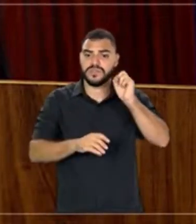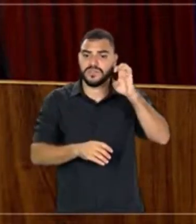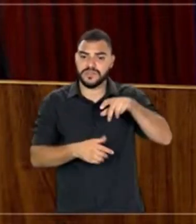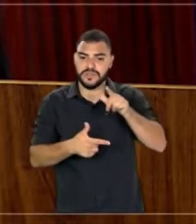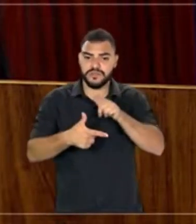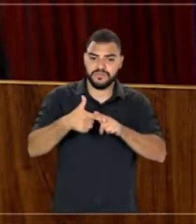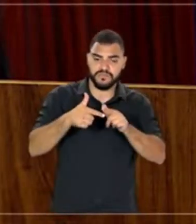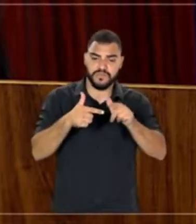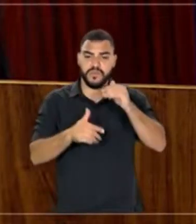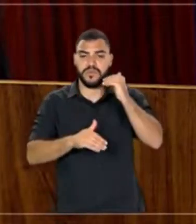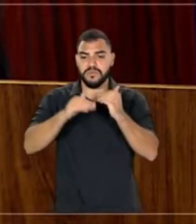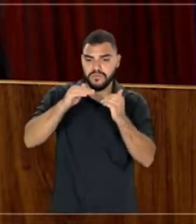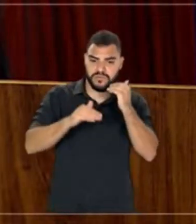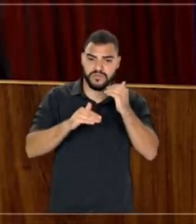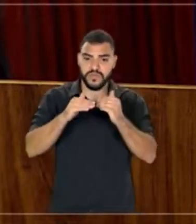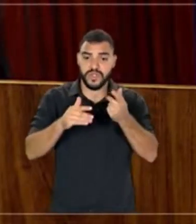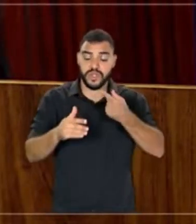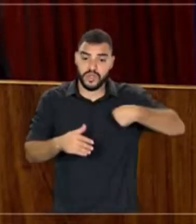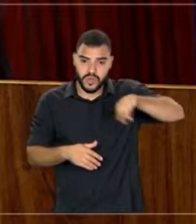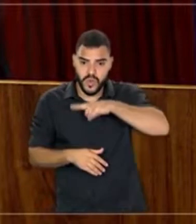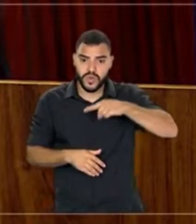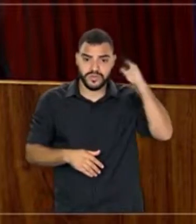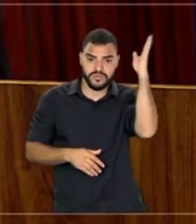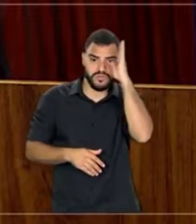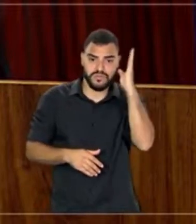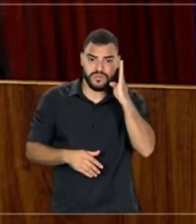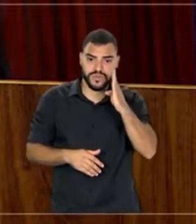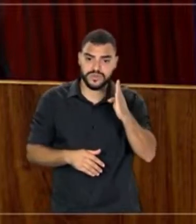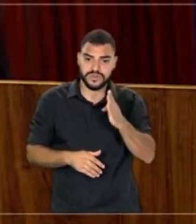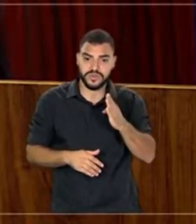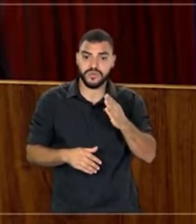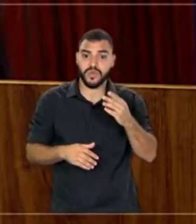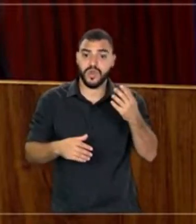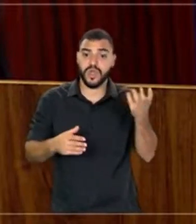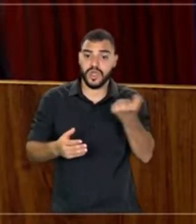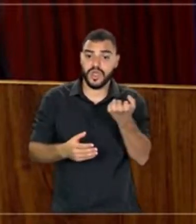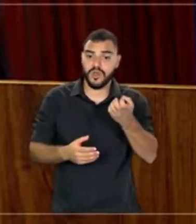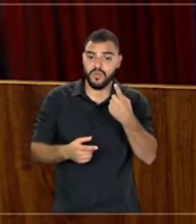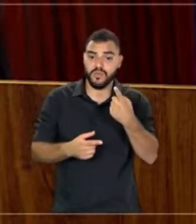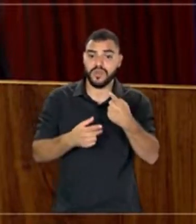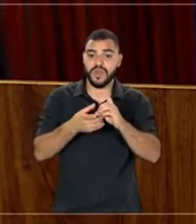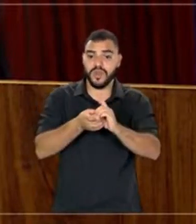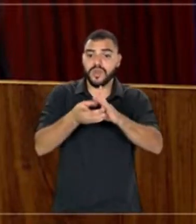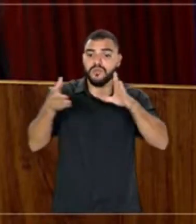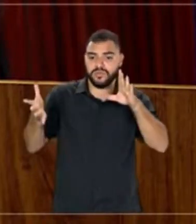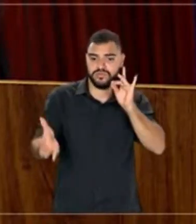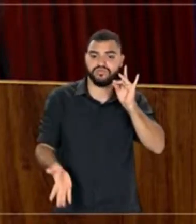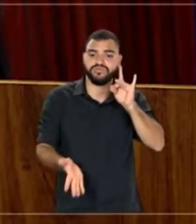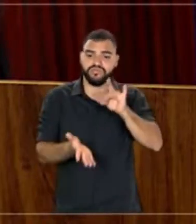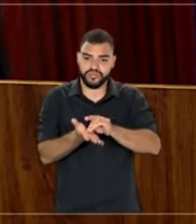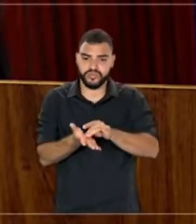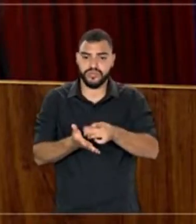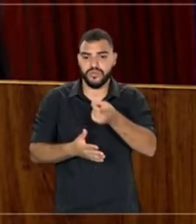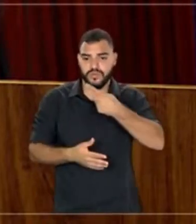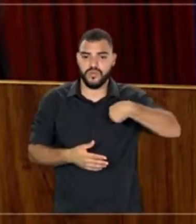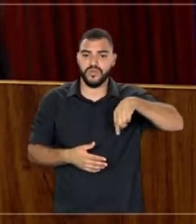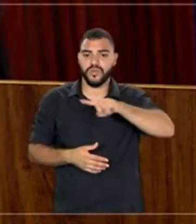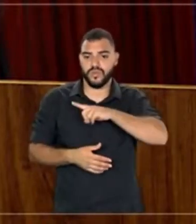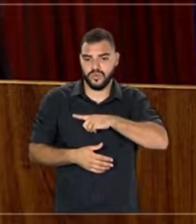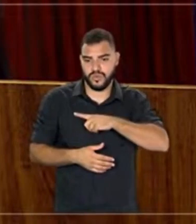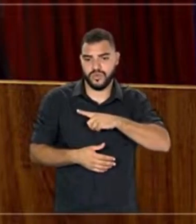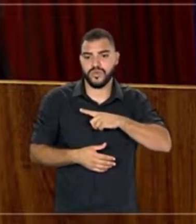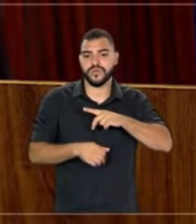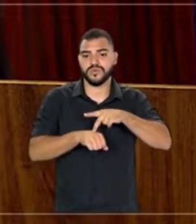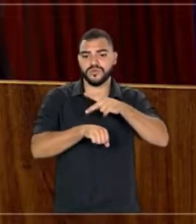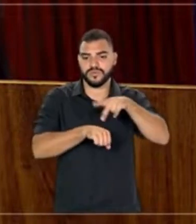nós, brasileiras e brasileiros, queremos para o nosso país. Presidente, nesse momento,